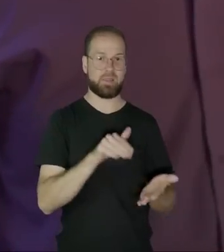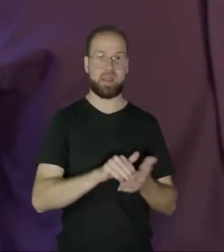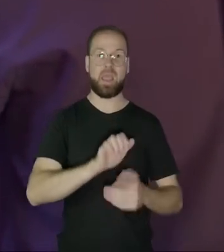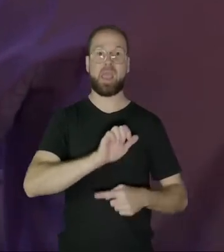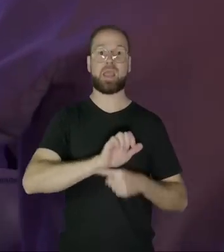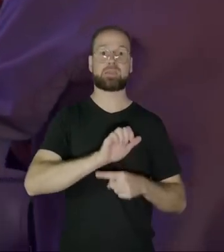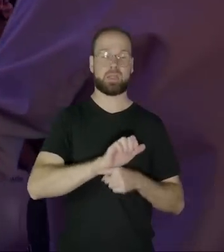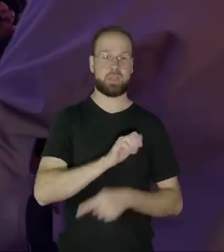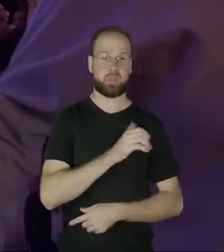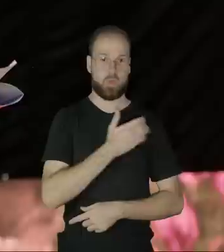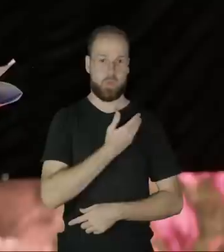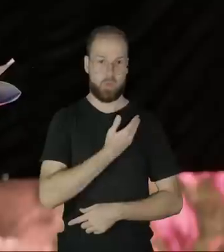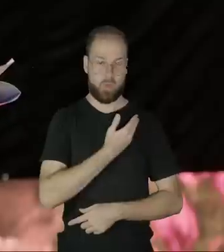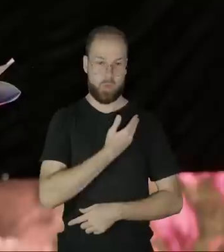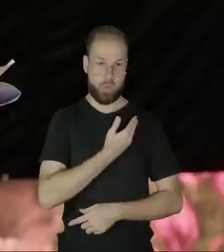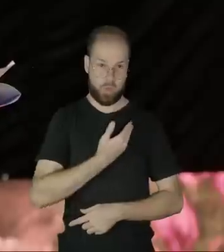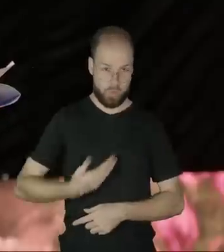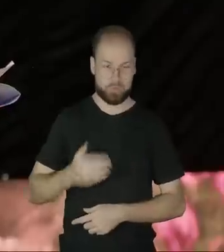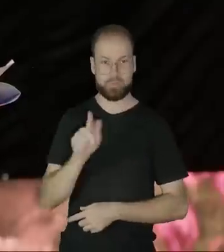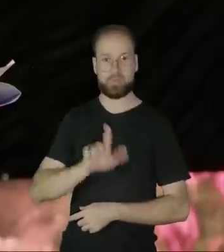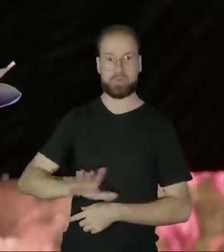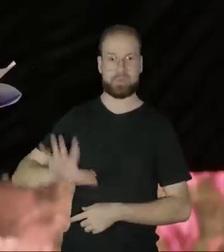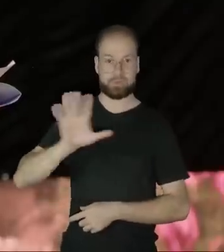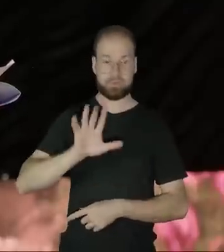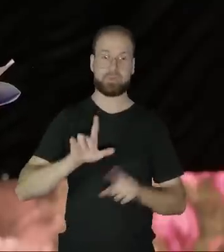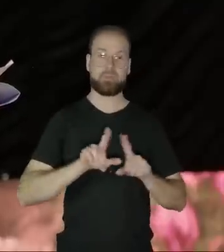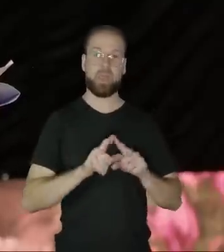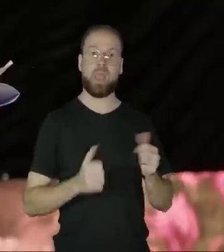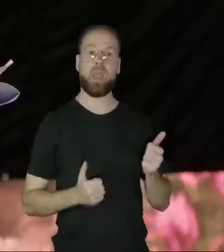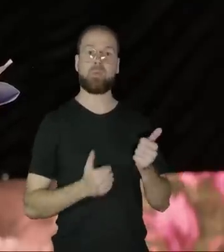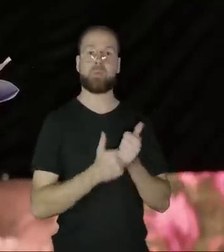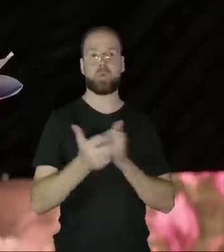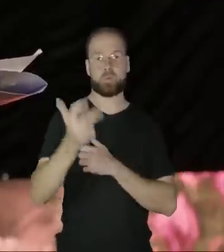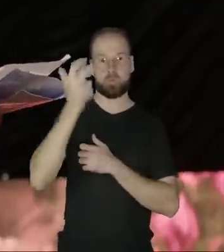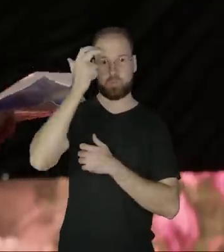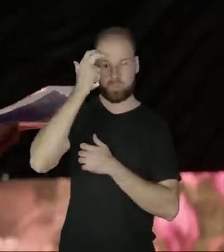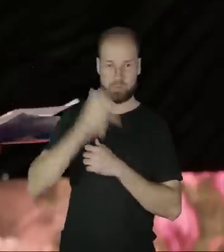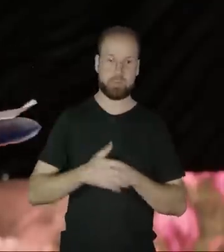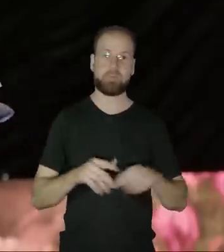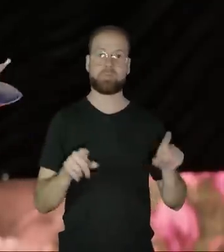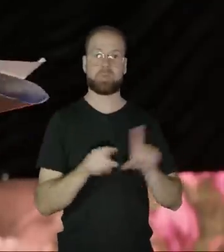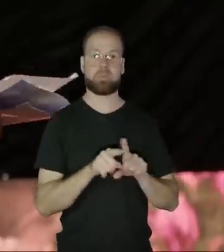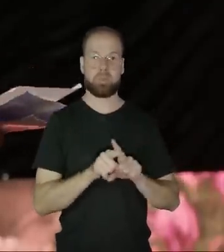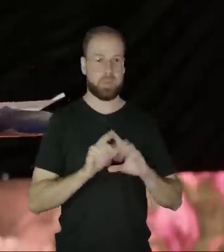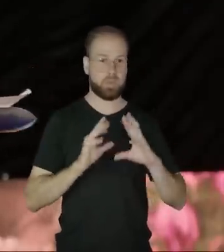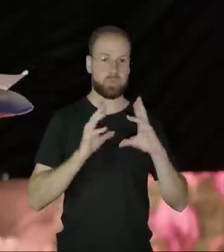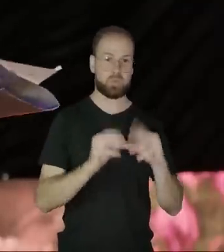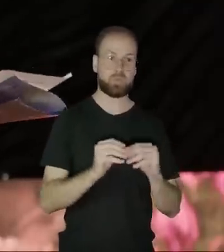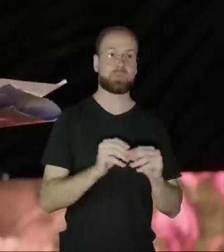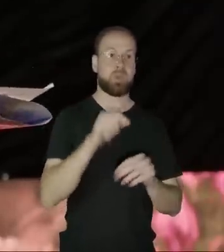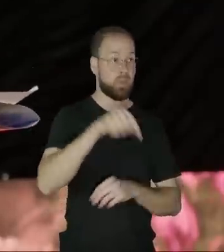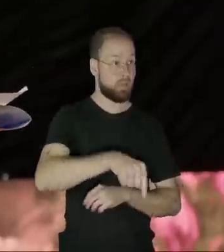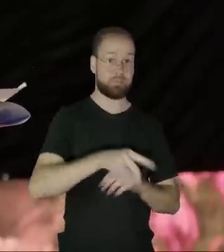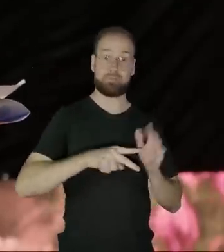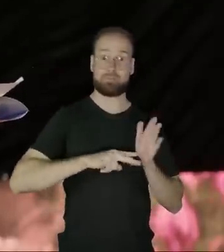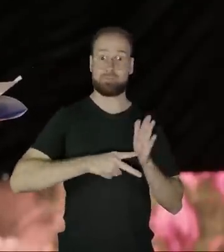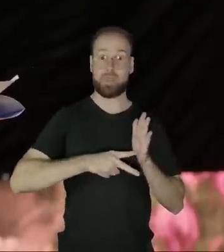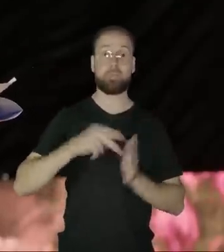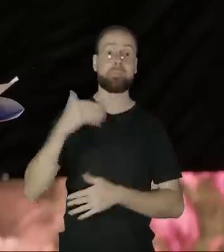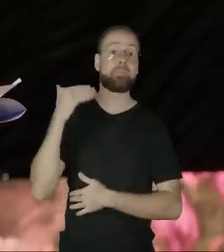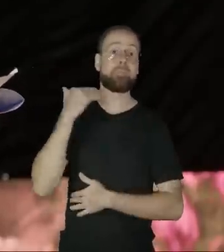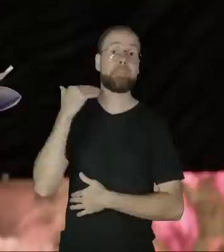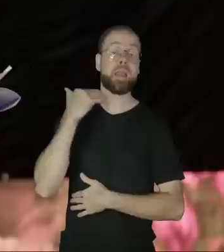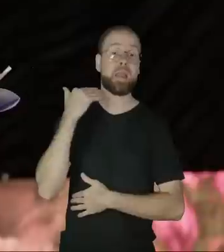Goiás, com apoio cultural. AT Produções, sindicatos, aqui do Clube dos Bancários, que nos cedeu esse